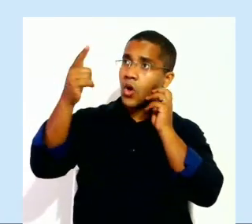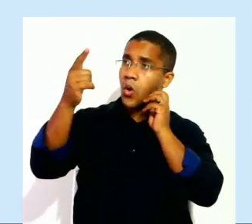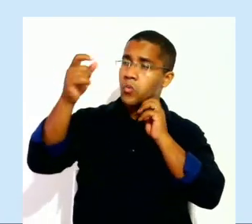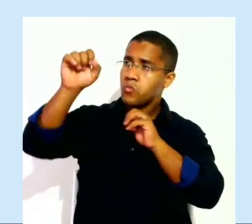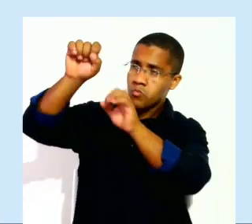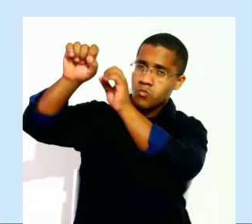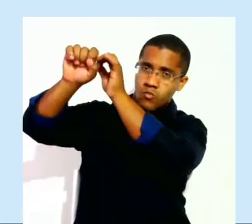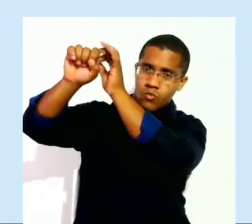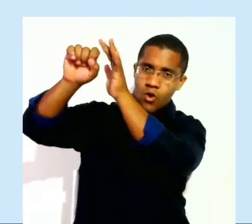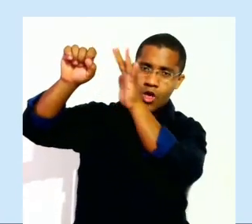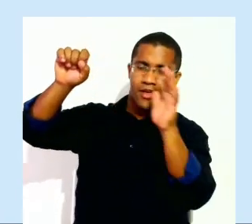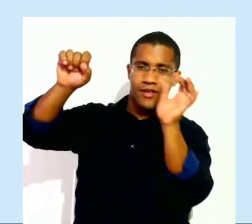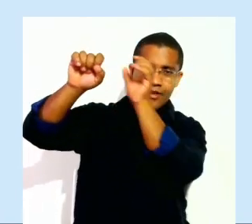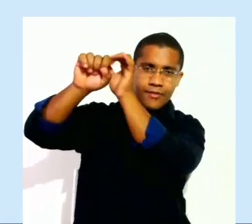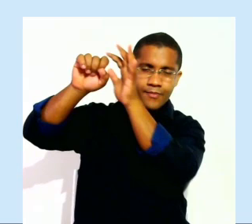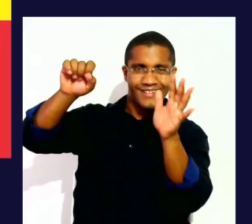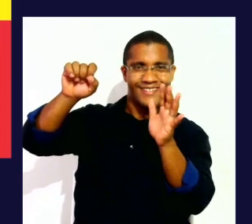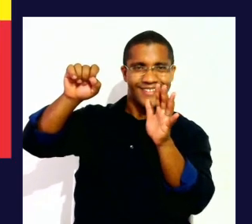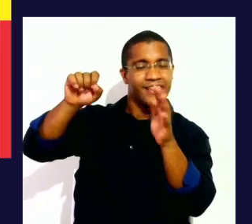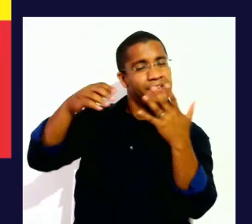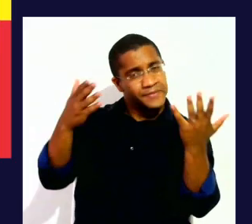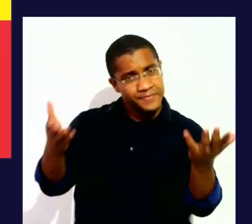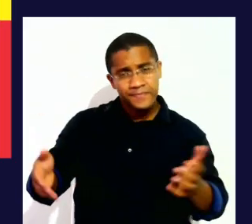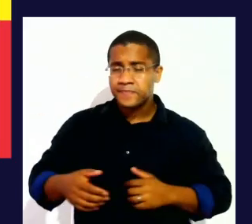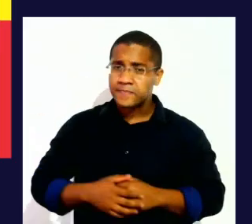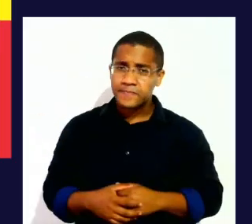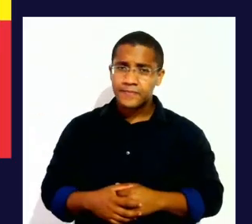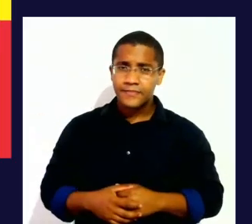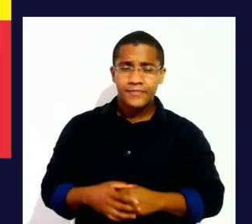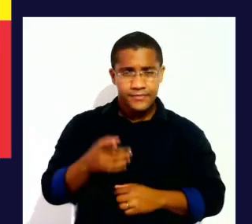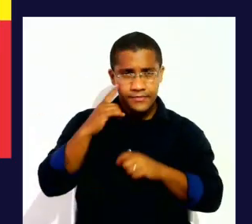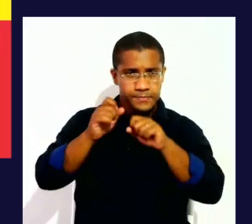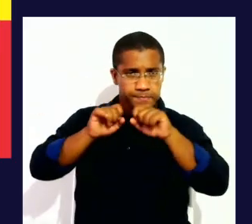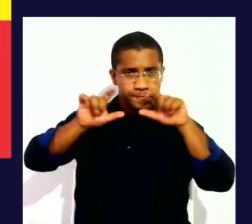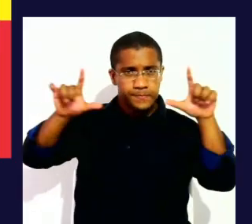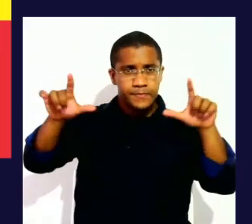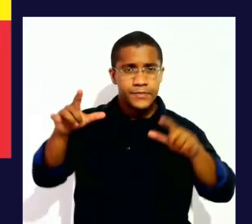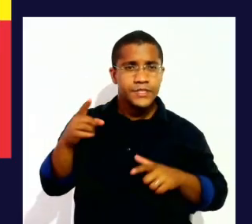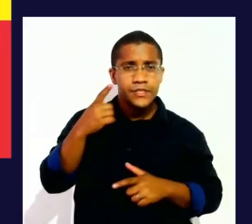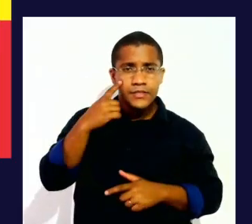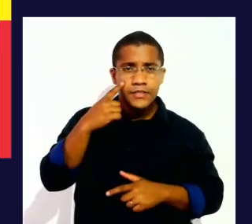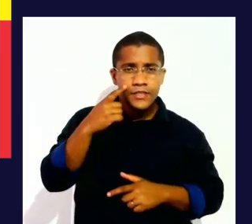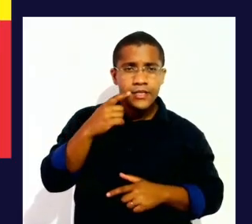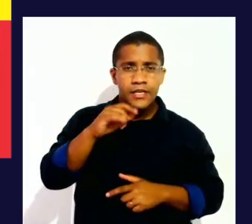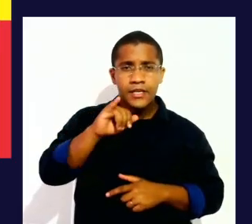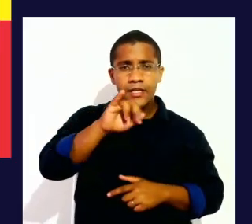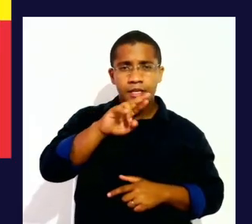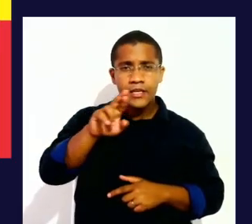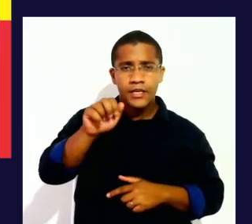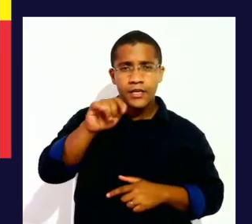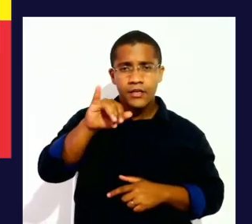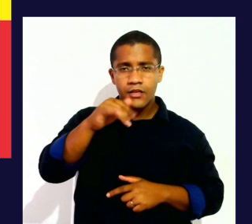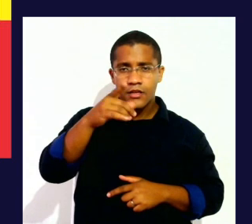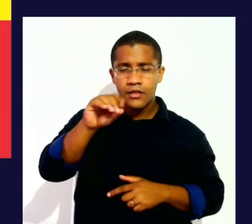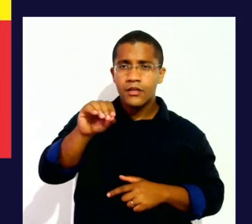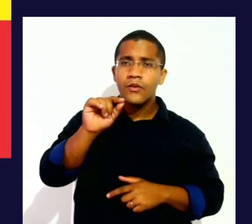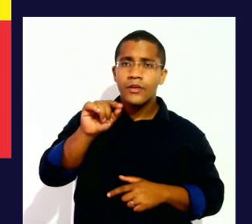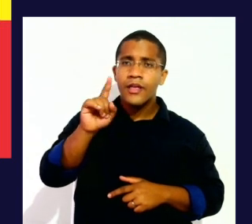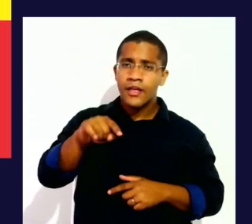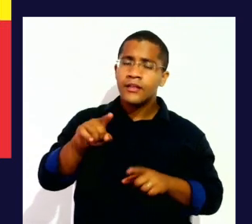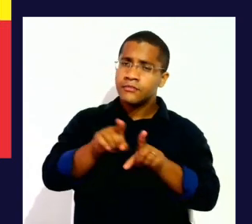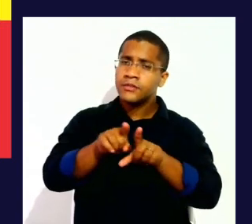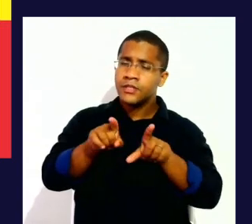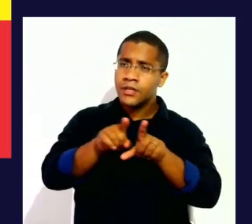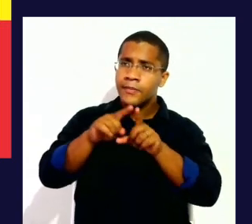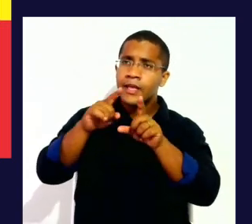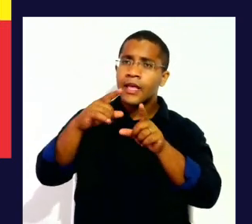do Sol. Observe aí na telinha. A irradiação ou radiação é também um processo de